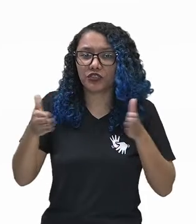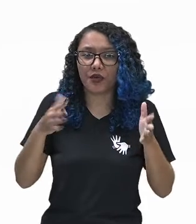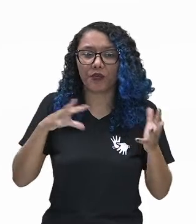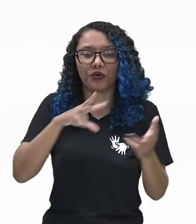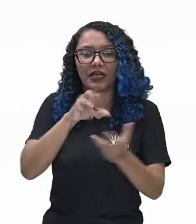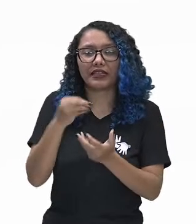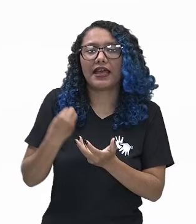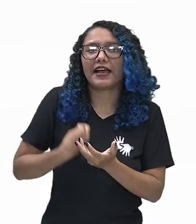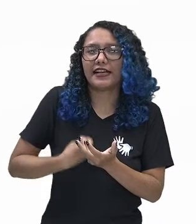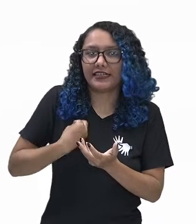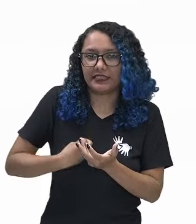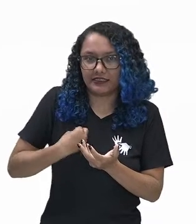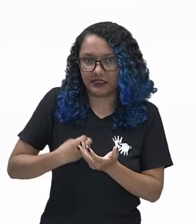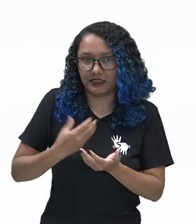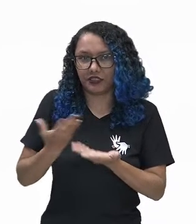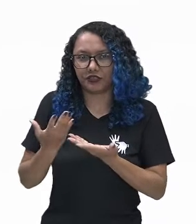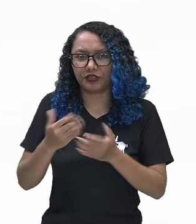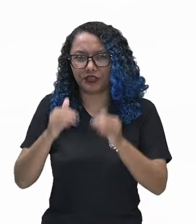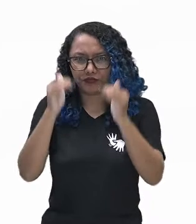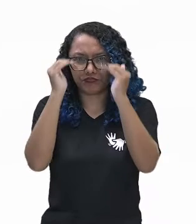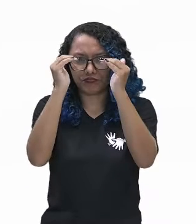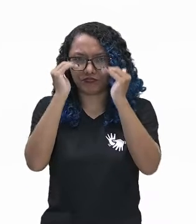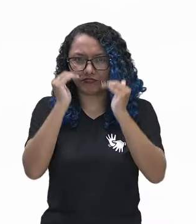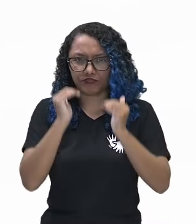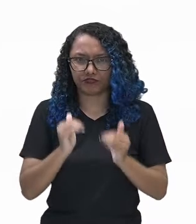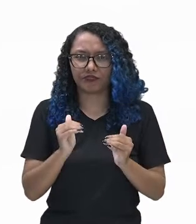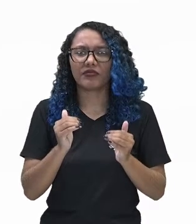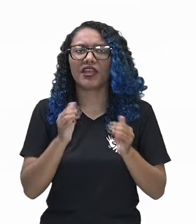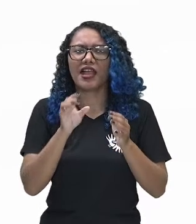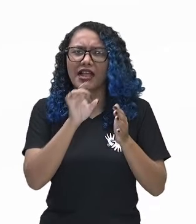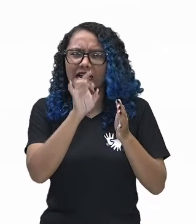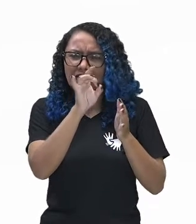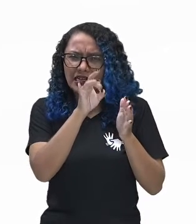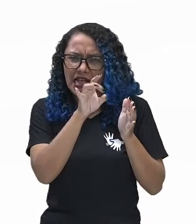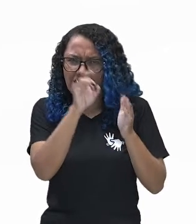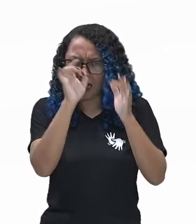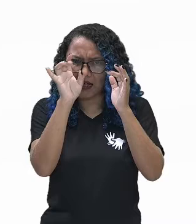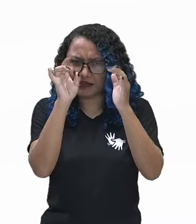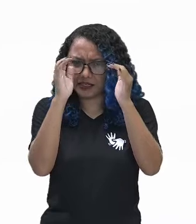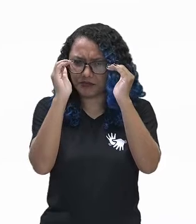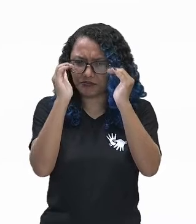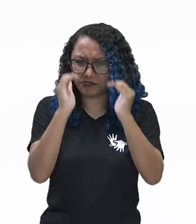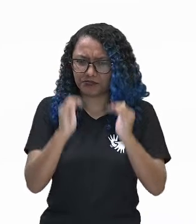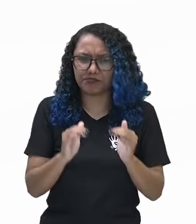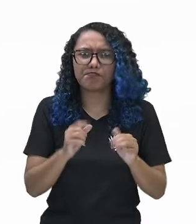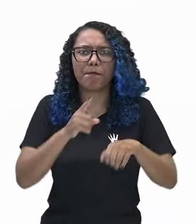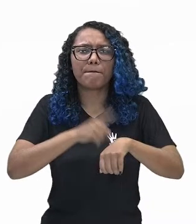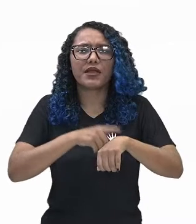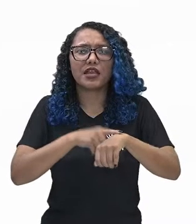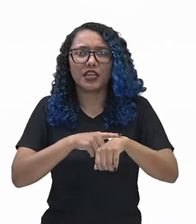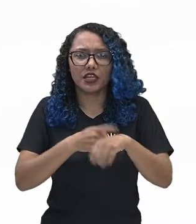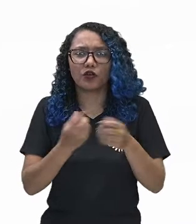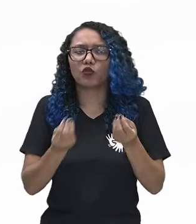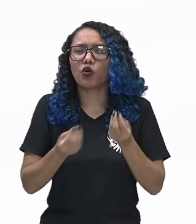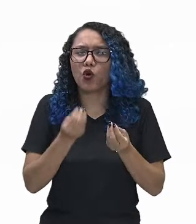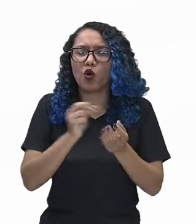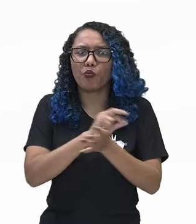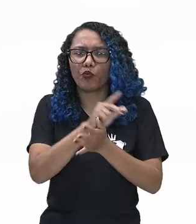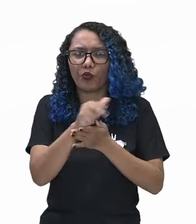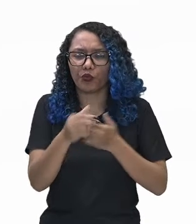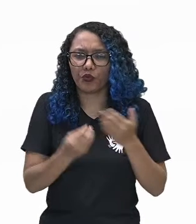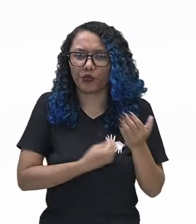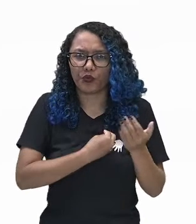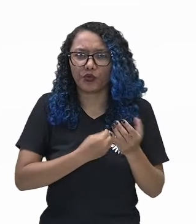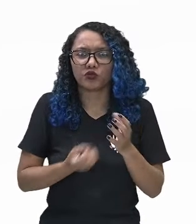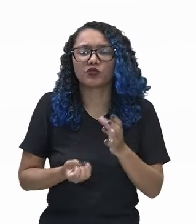observar aí na tabelinha, né? Em cada uma das eras, em cada um dos períodos, o surgimento de cada espécie, da nossa